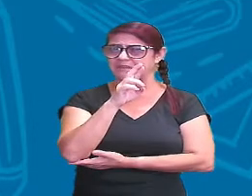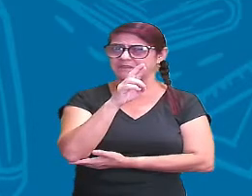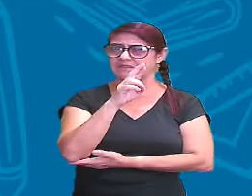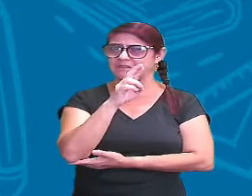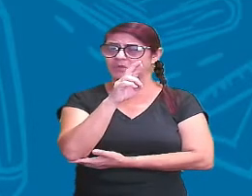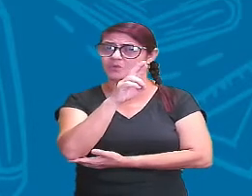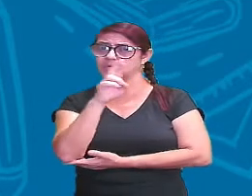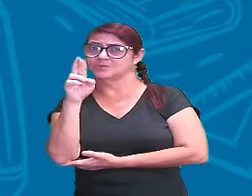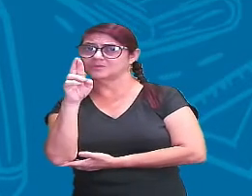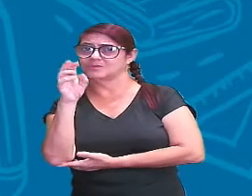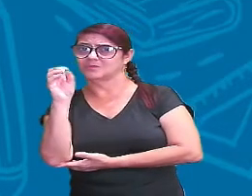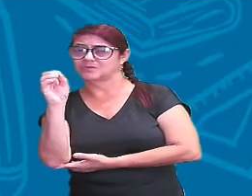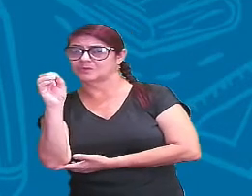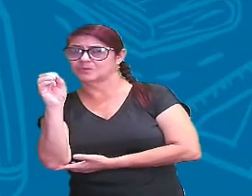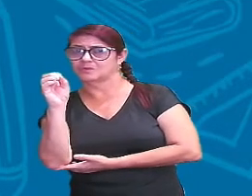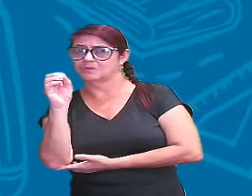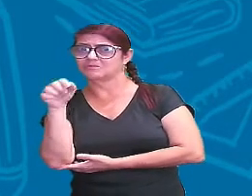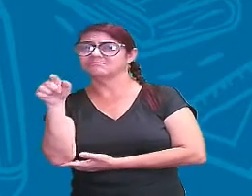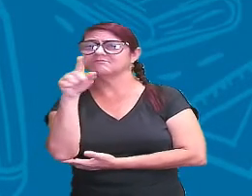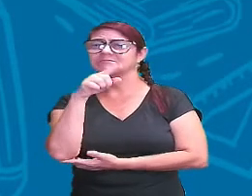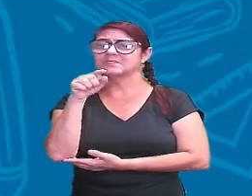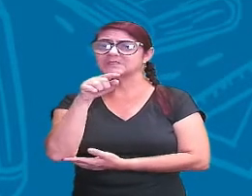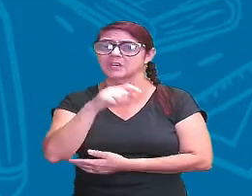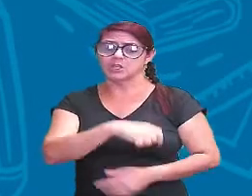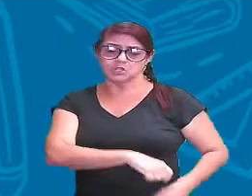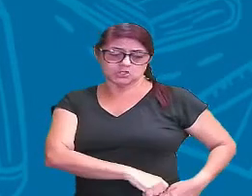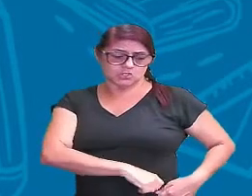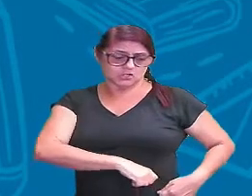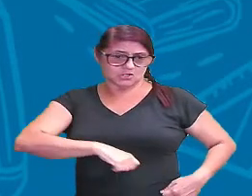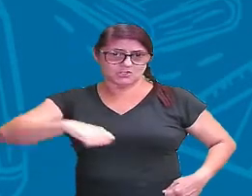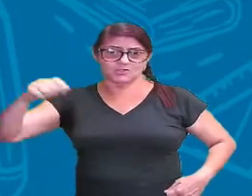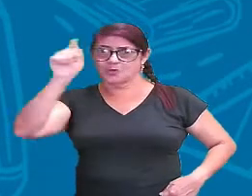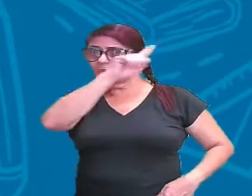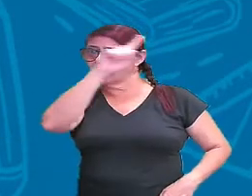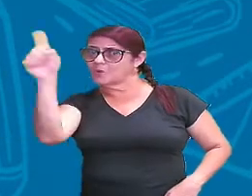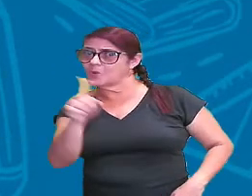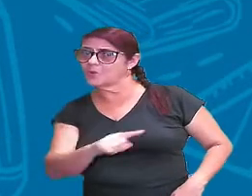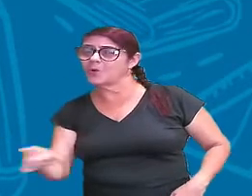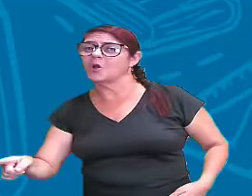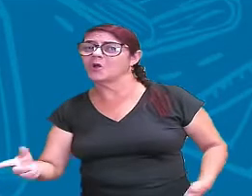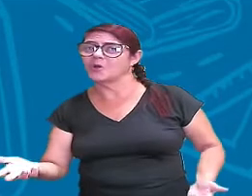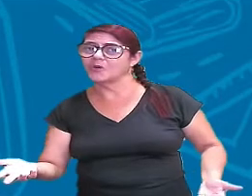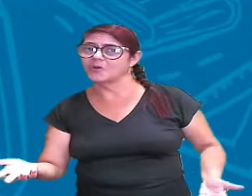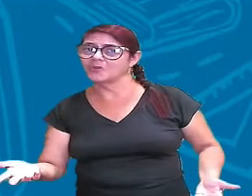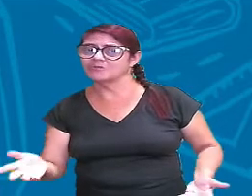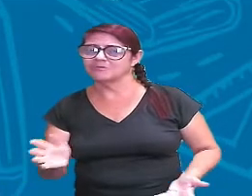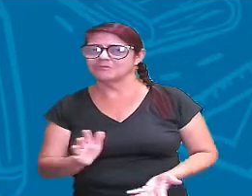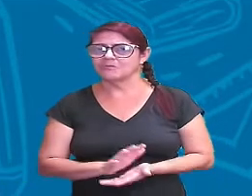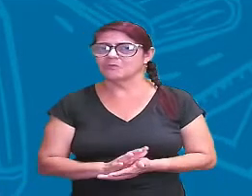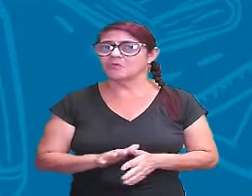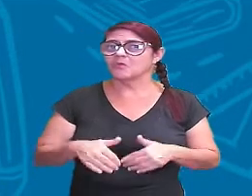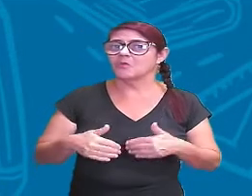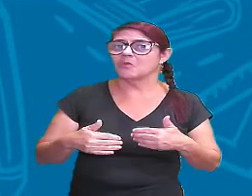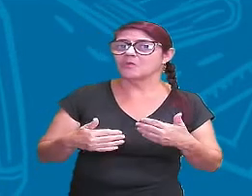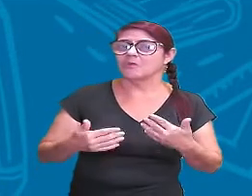Zoro ou zorro. Acredito que vocês já ouviram falar, não é? De zorro. Então, aí a